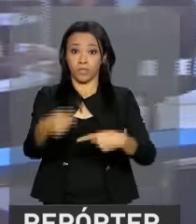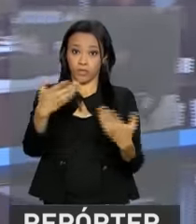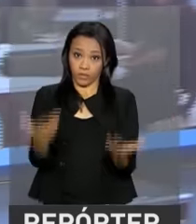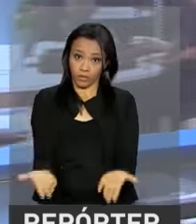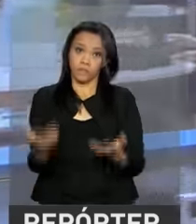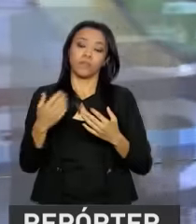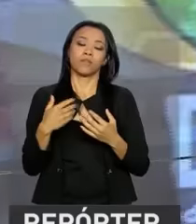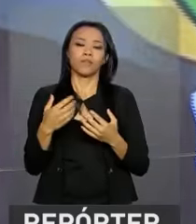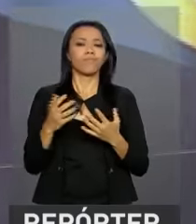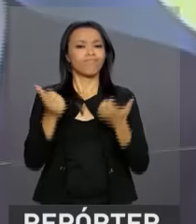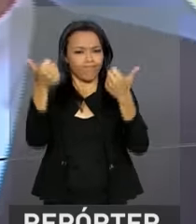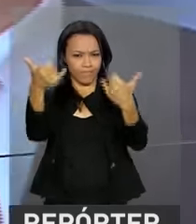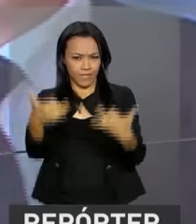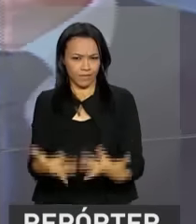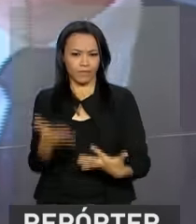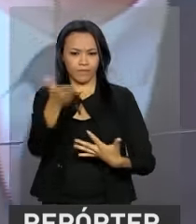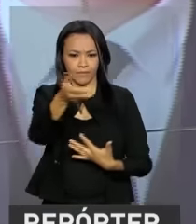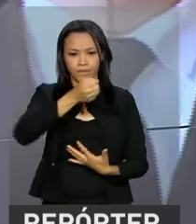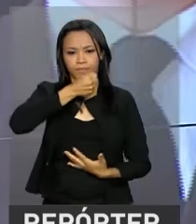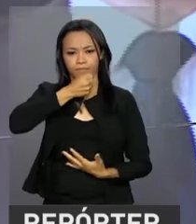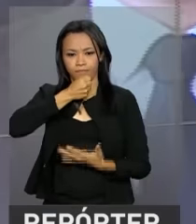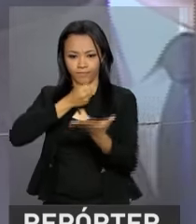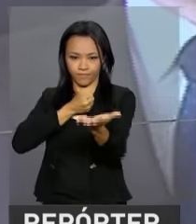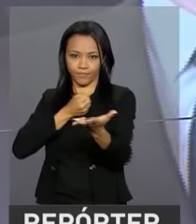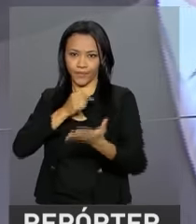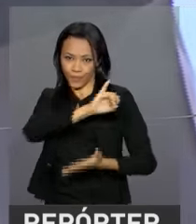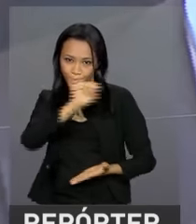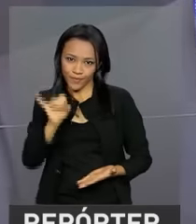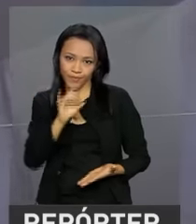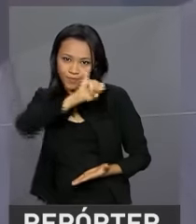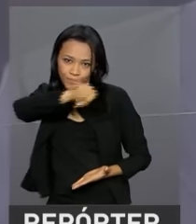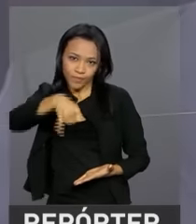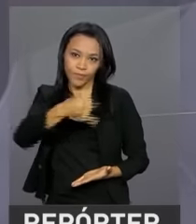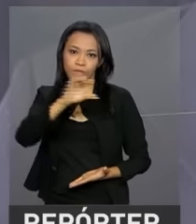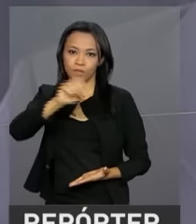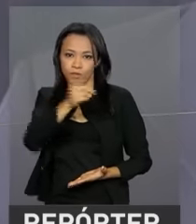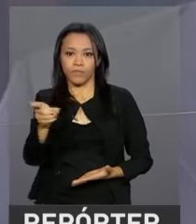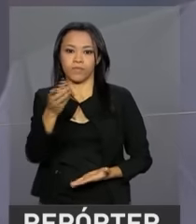encontro e tem as informações ao vivo para a gente. Oi, João Pedro.